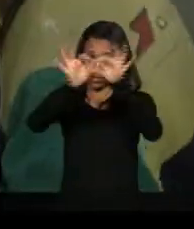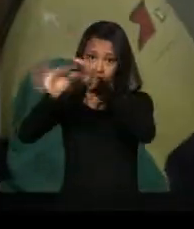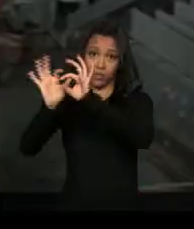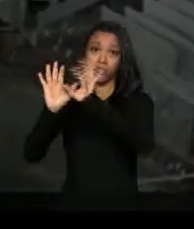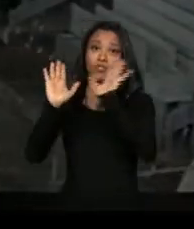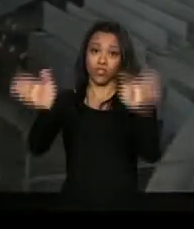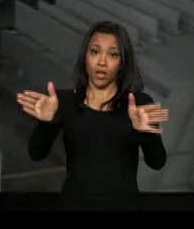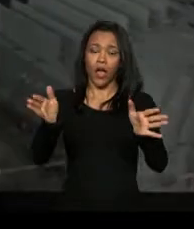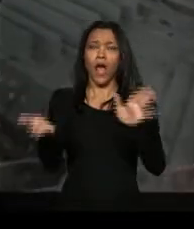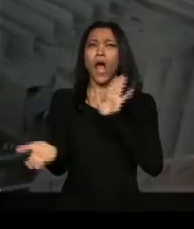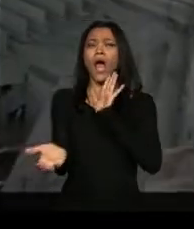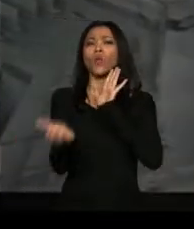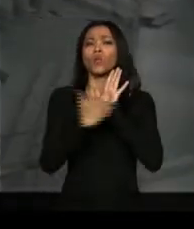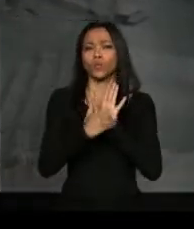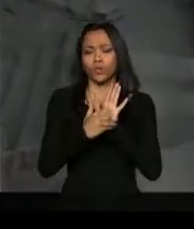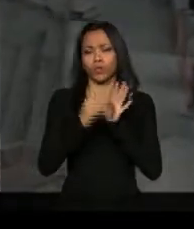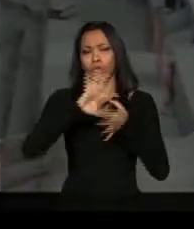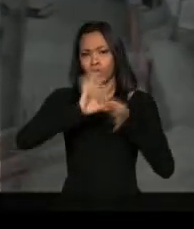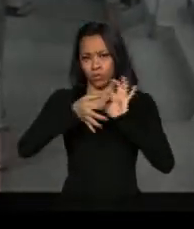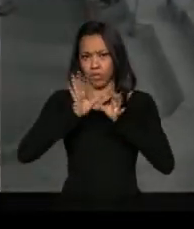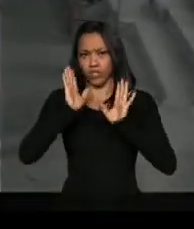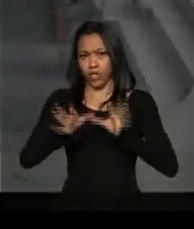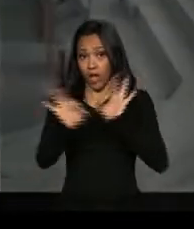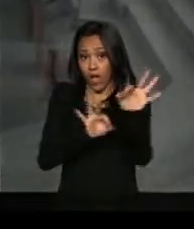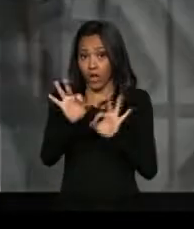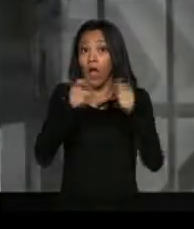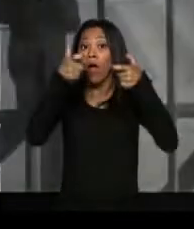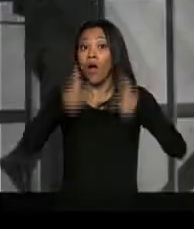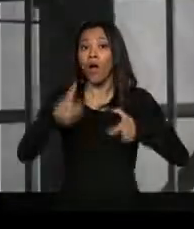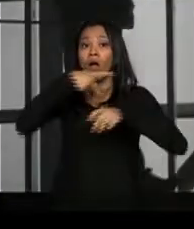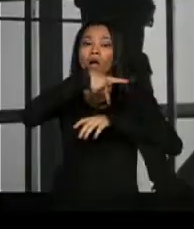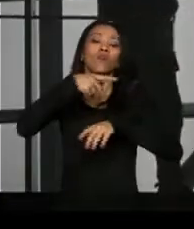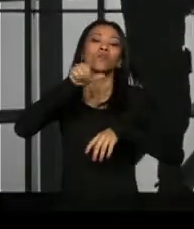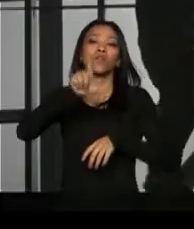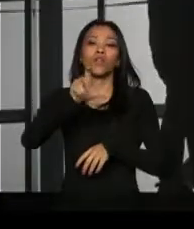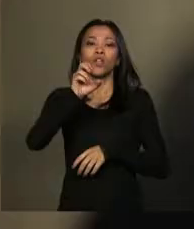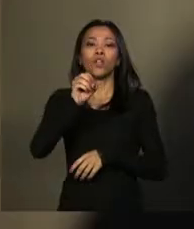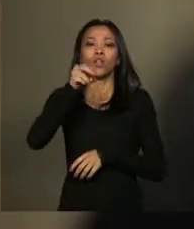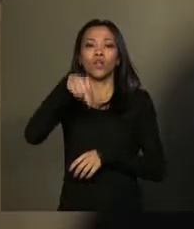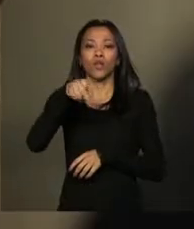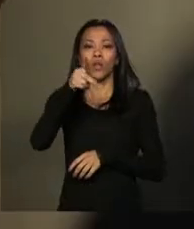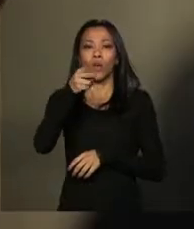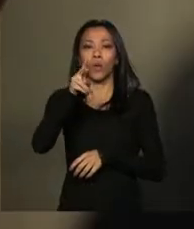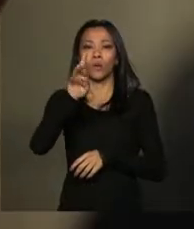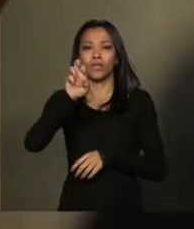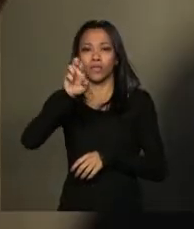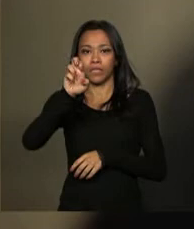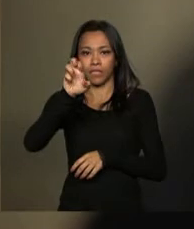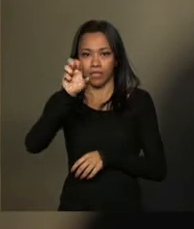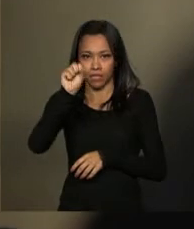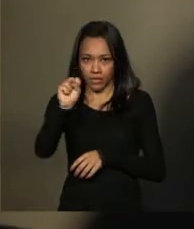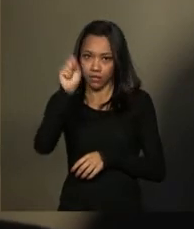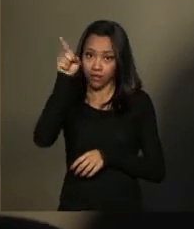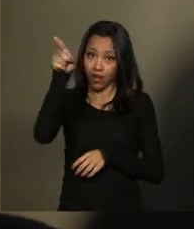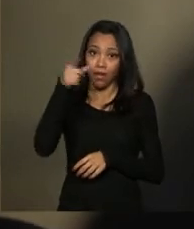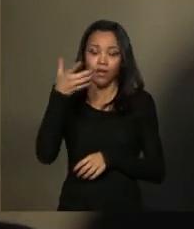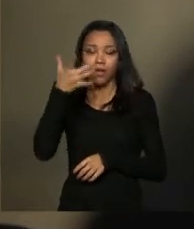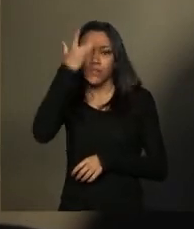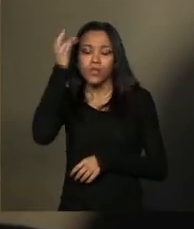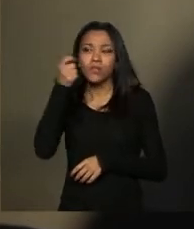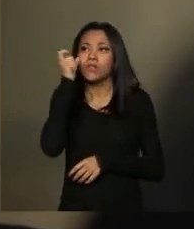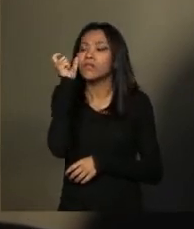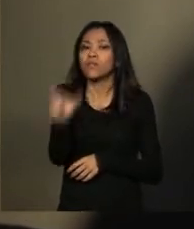última Olimpíada, que foi realizada em Londres, despertou isso muito na base. Houve um interesse muito